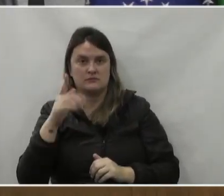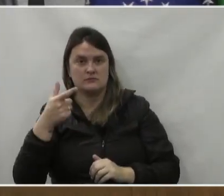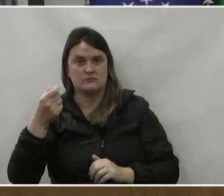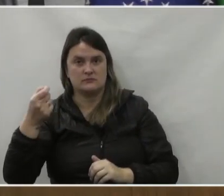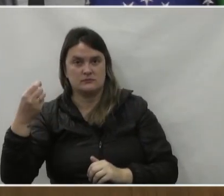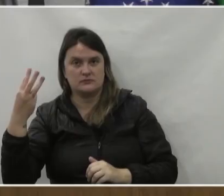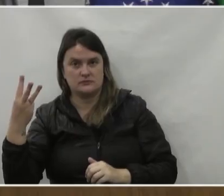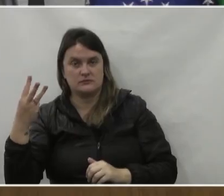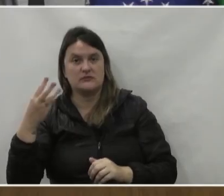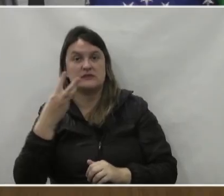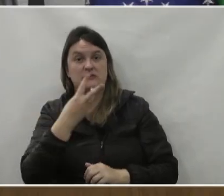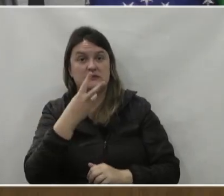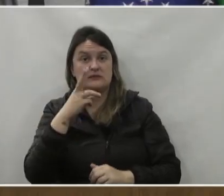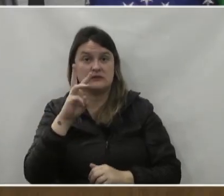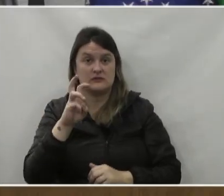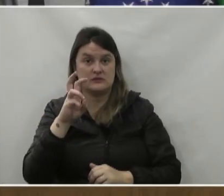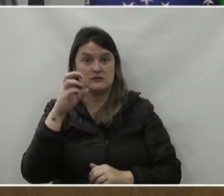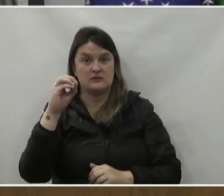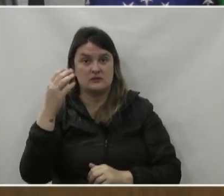3058/2003 e